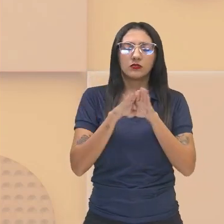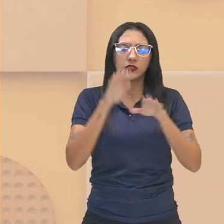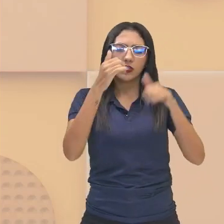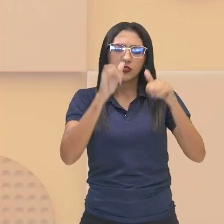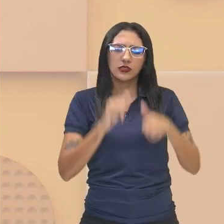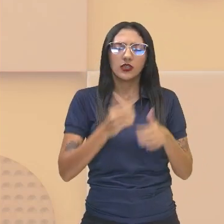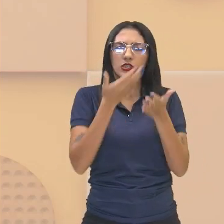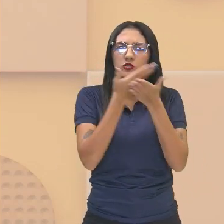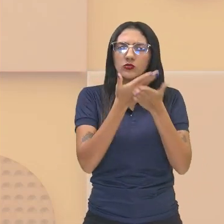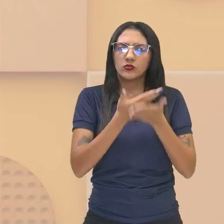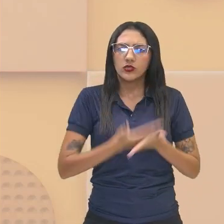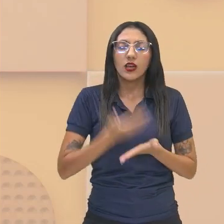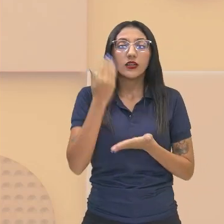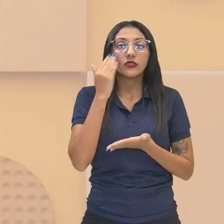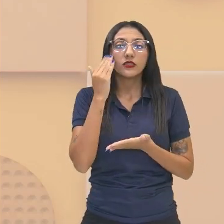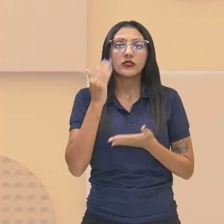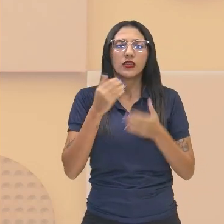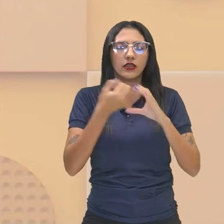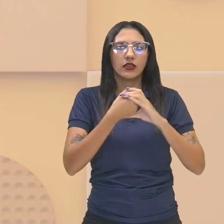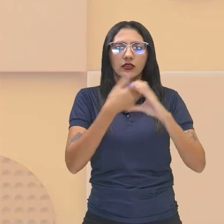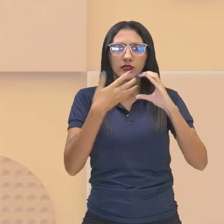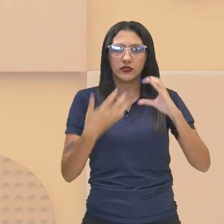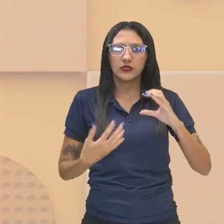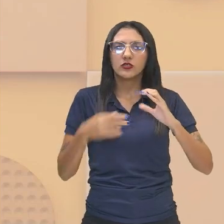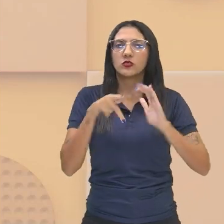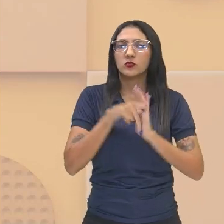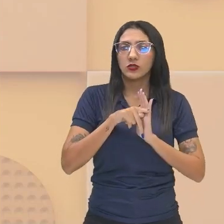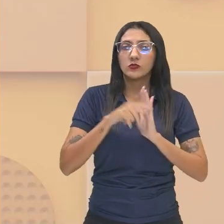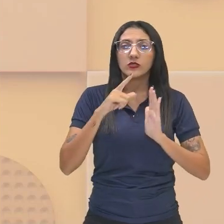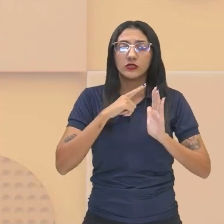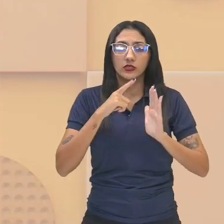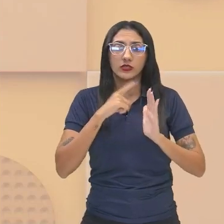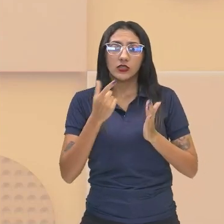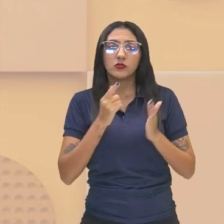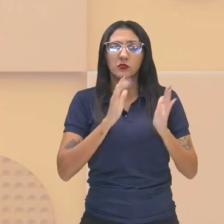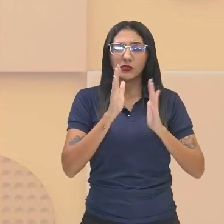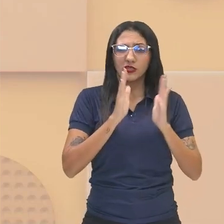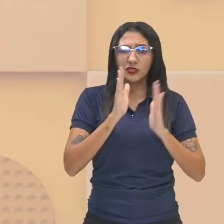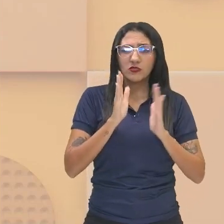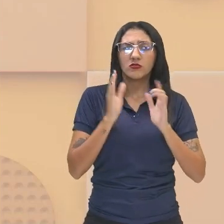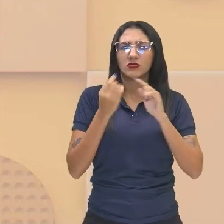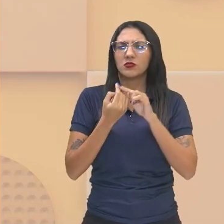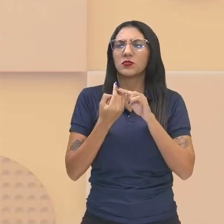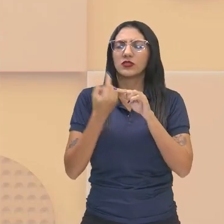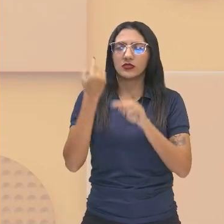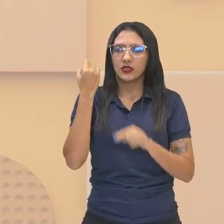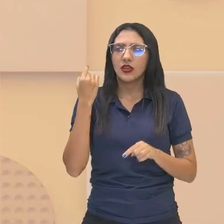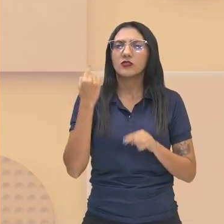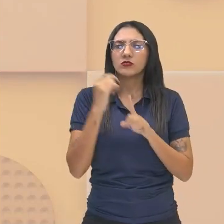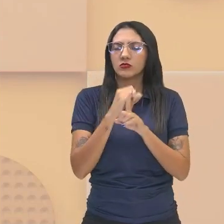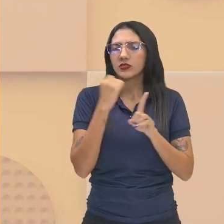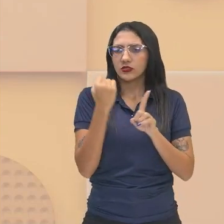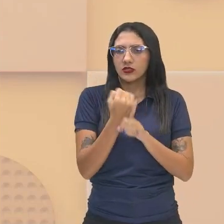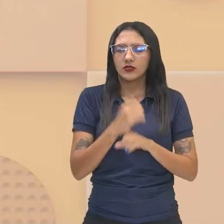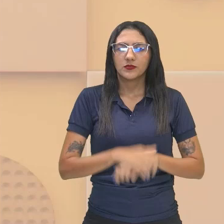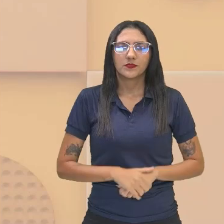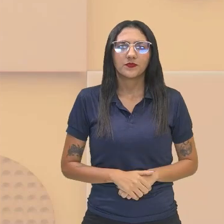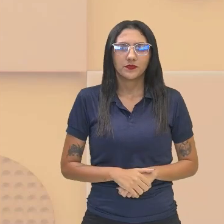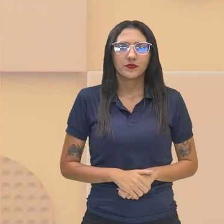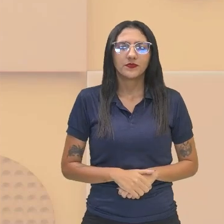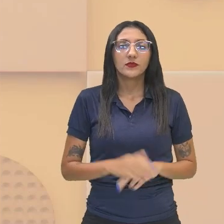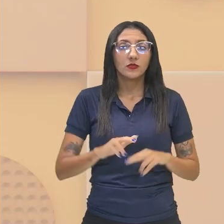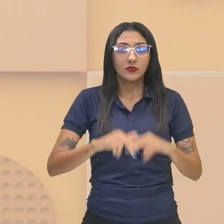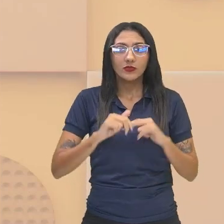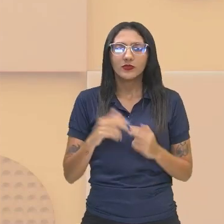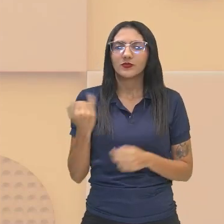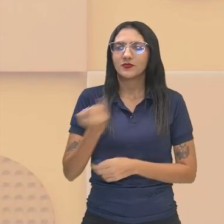então características então associadas a essas civilizações. Então, por isso que é importante nós sabermos, né,